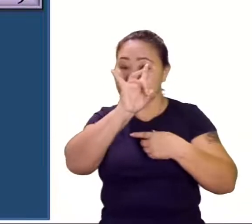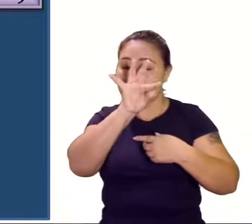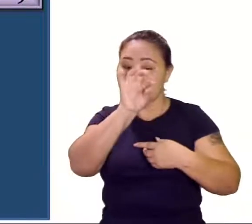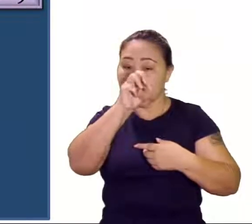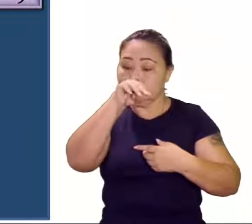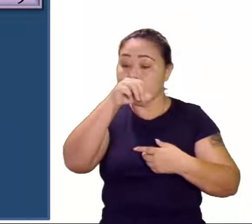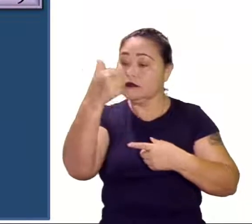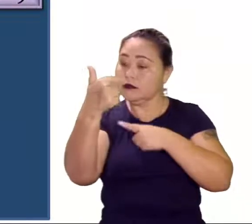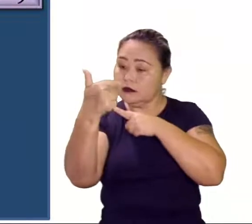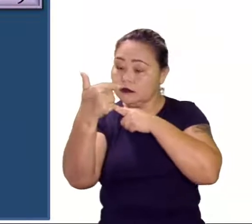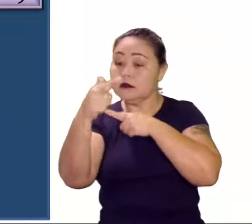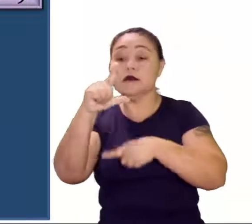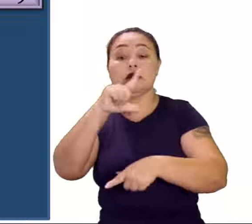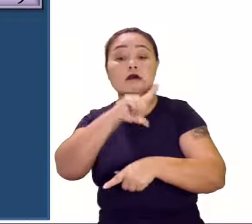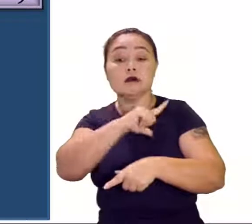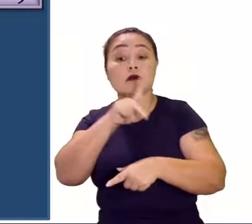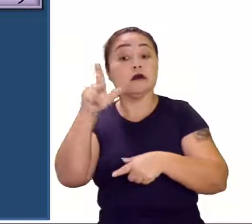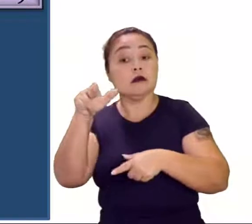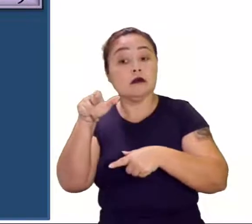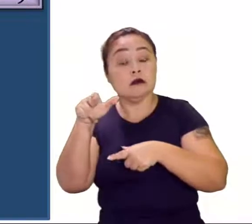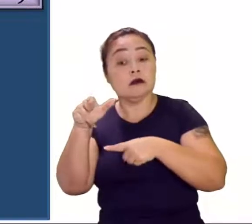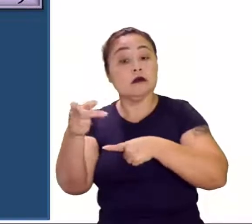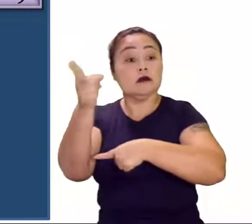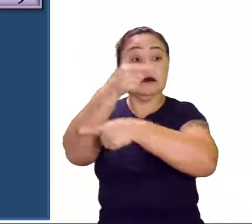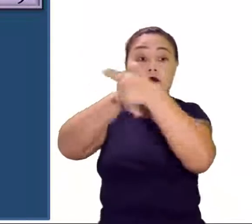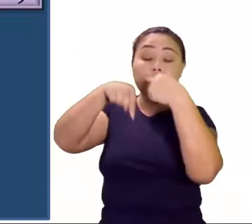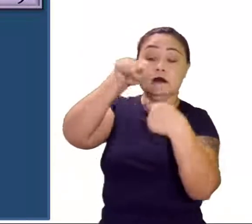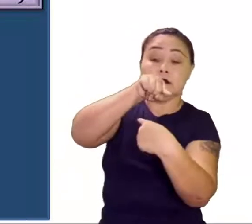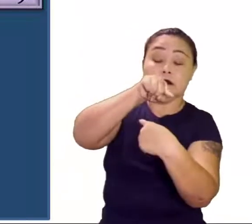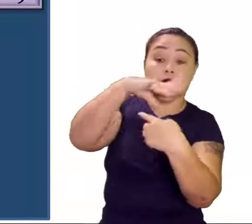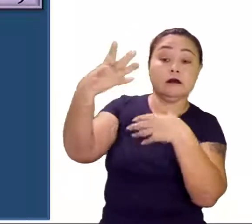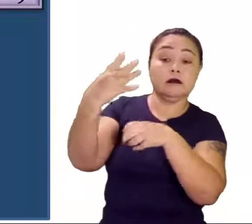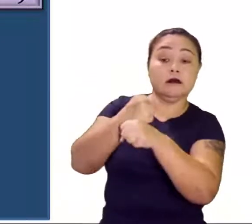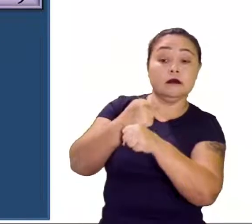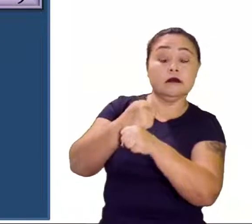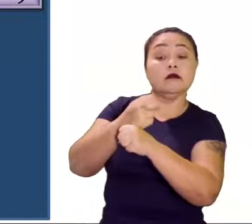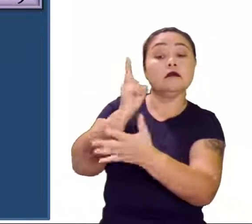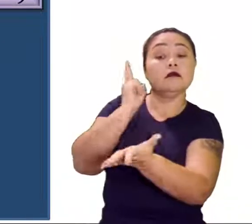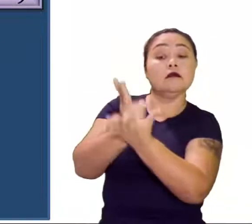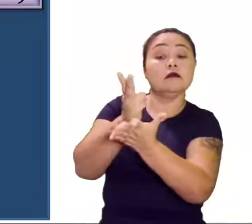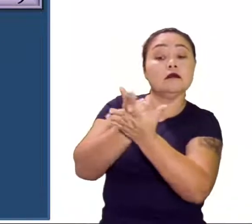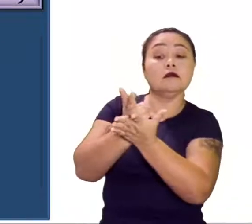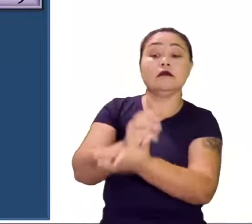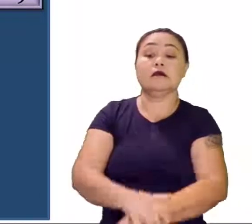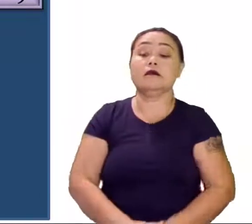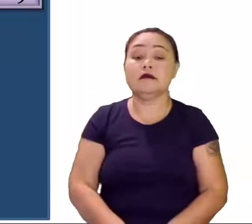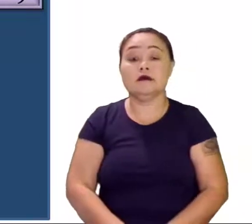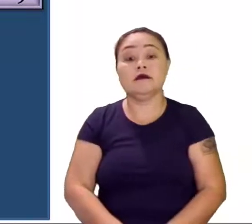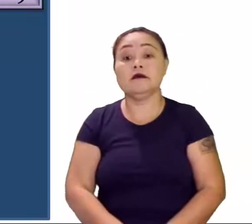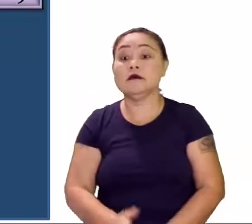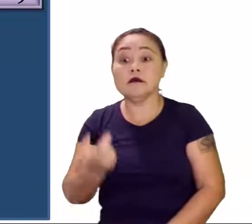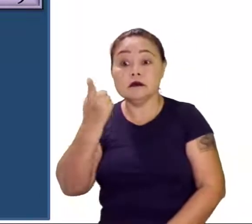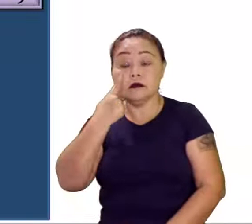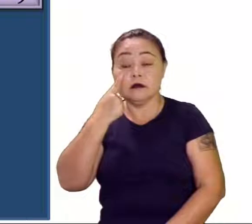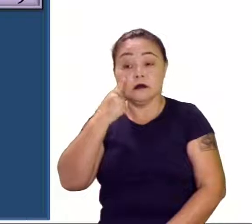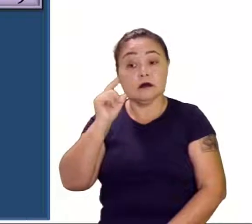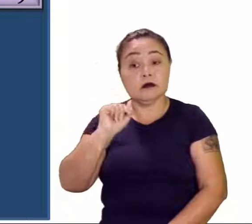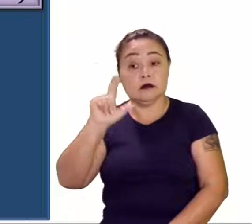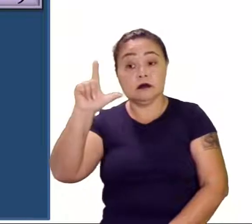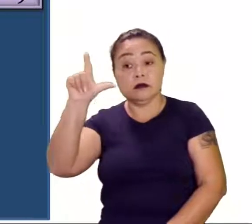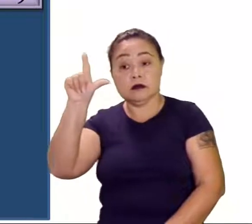do segundo tem que ser igual ao anterior mais uma constante. Bora ver. Vamos...